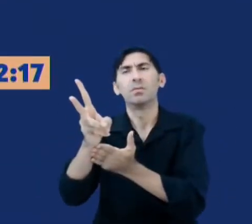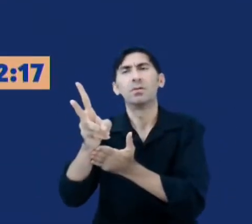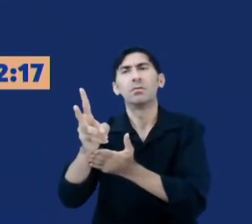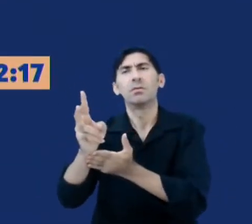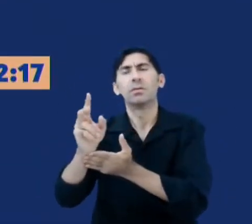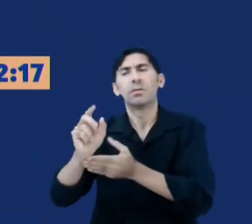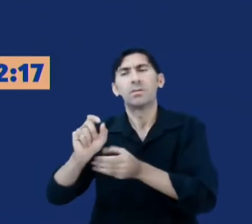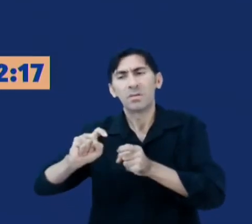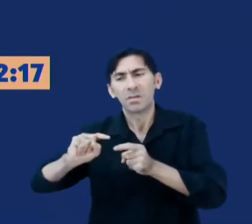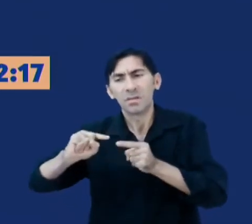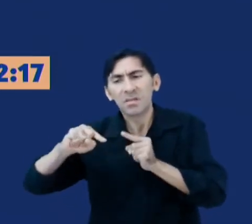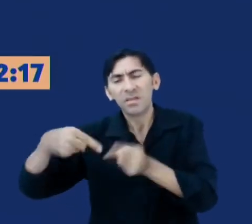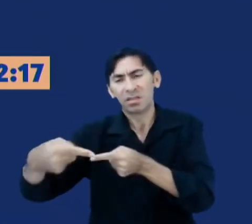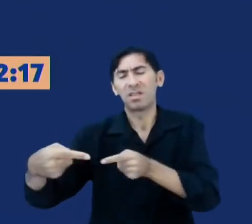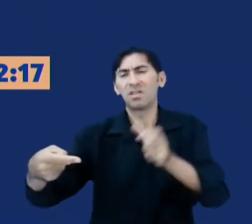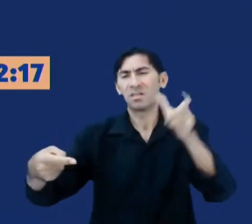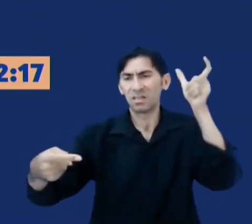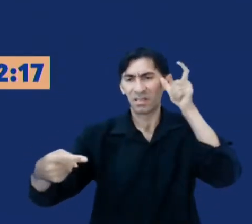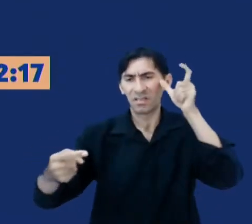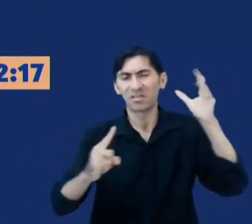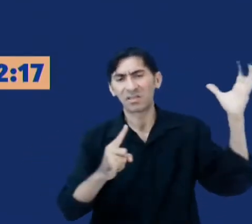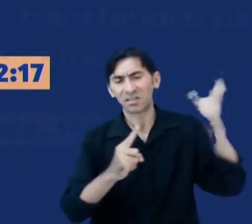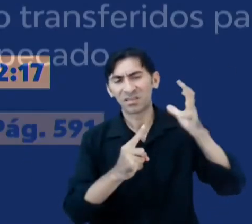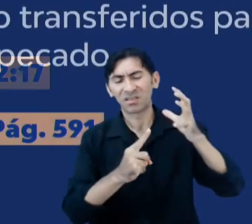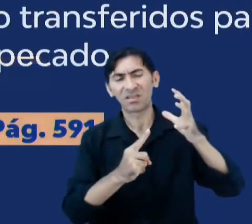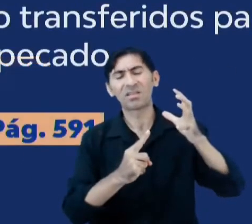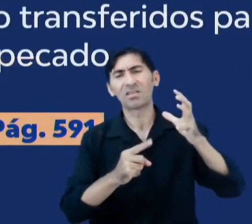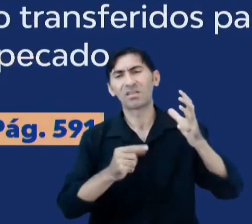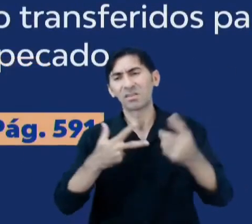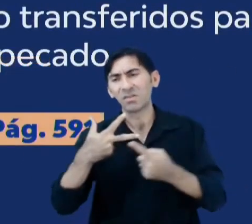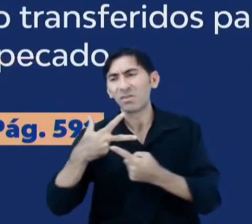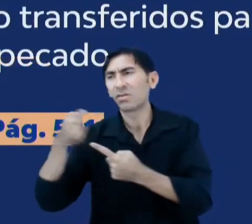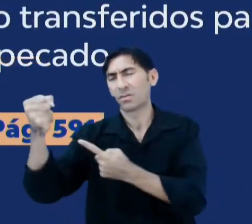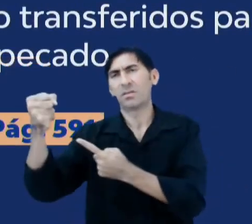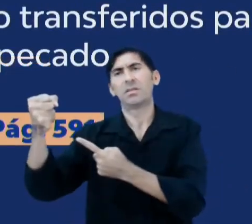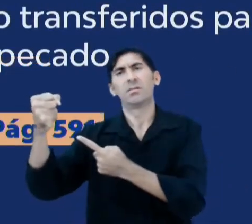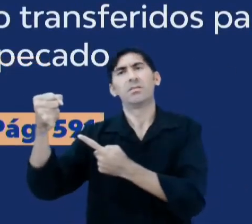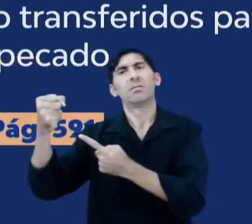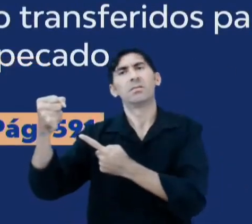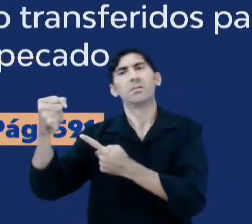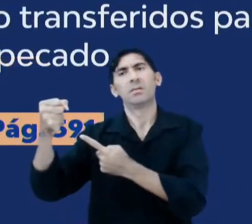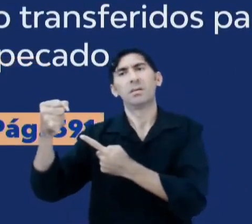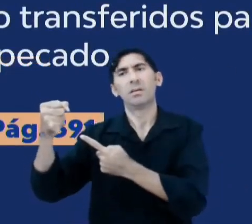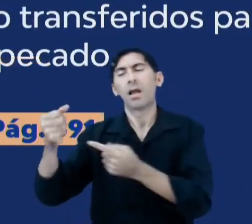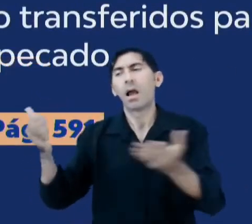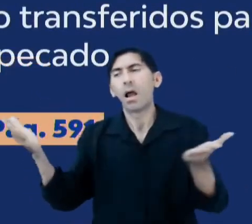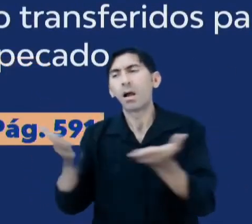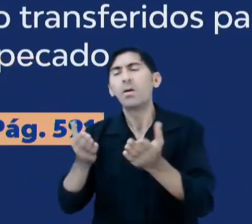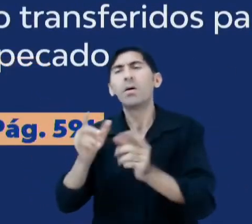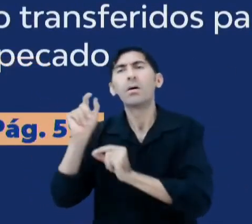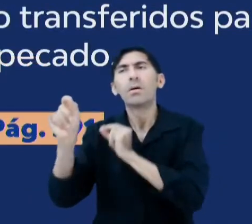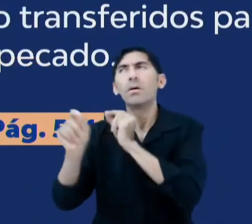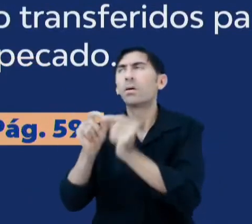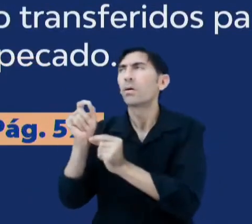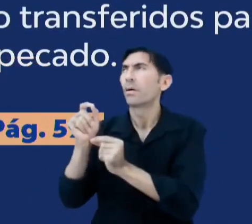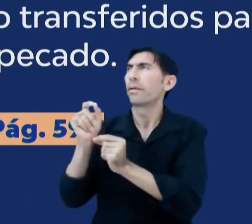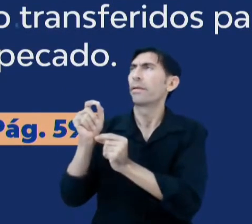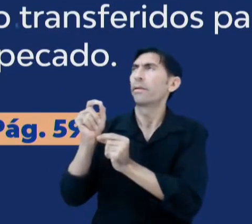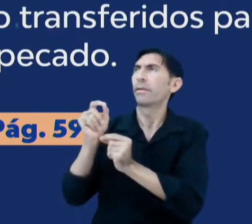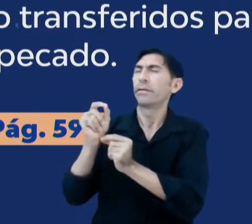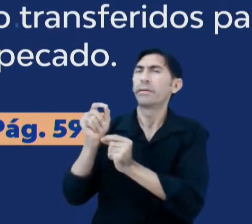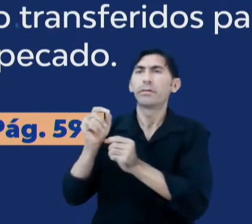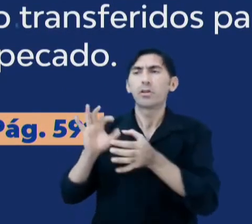enganador, não deixaram sua lealdade a Deus por causa do rugido do dragão, agora estão